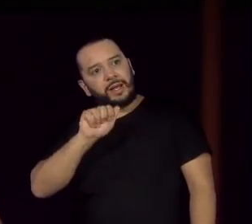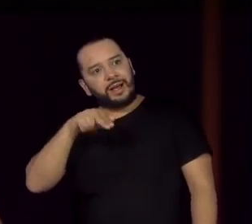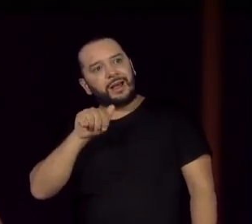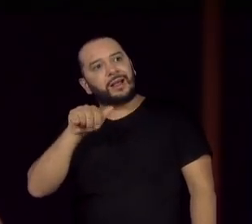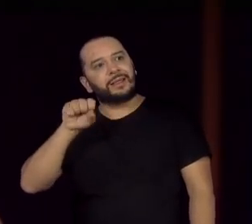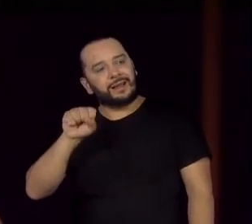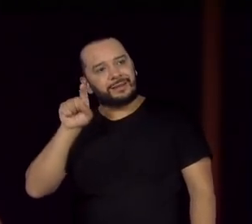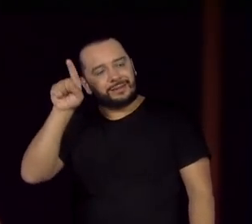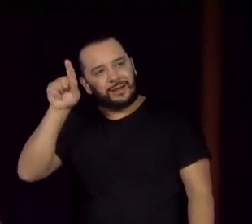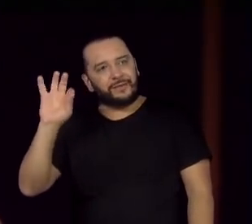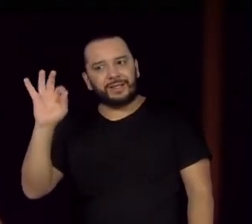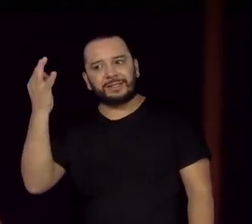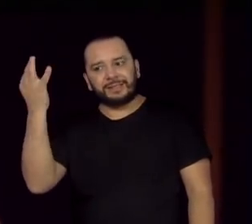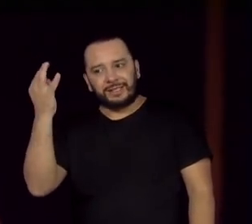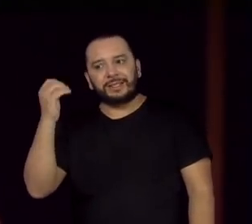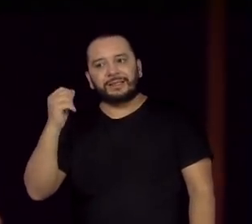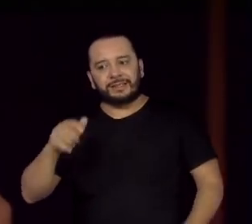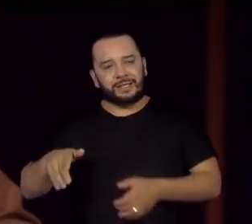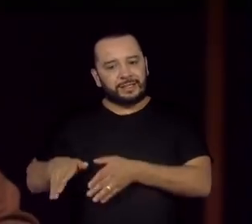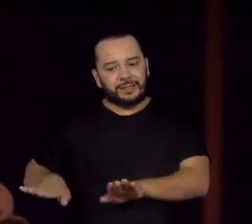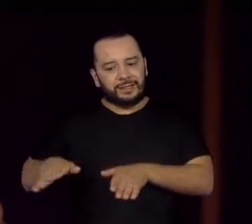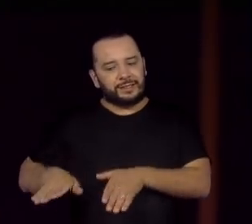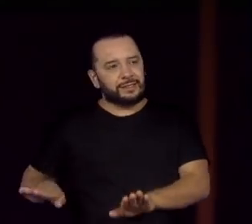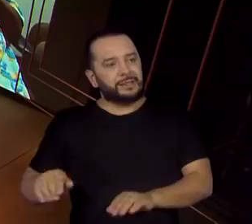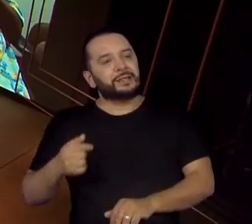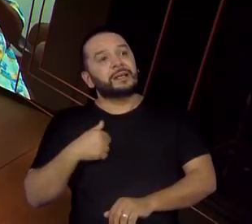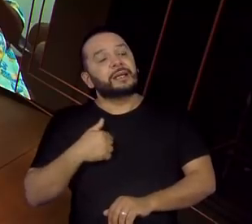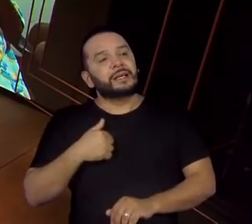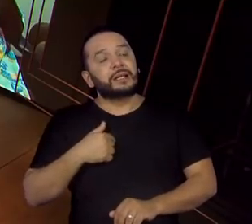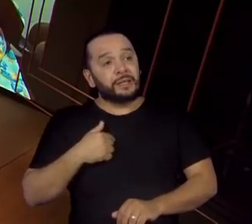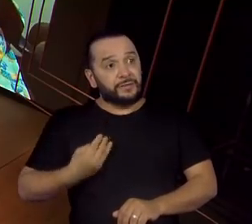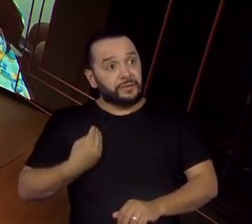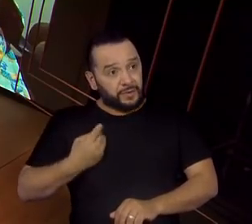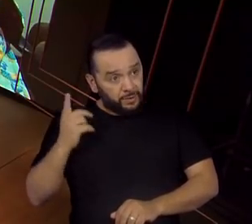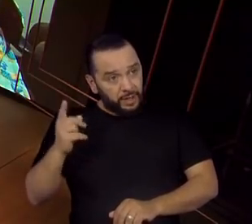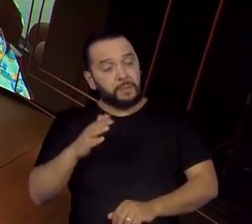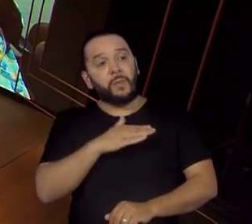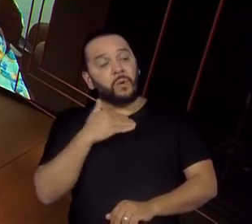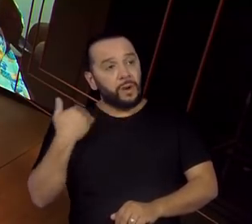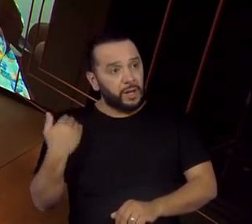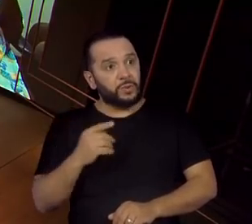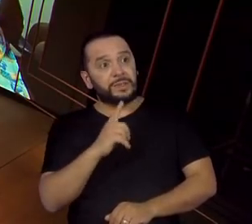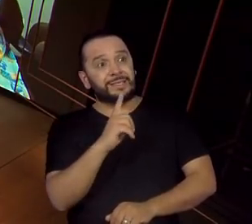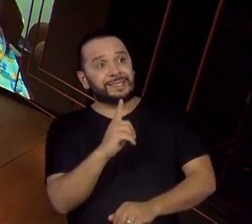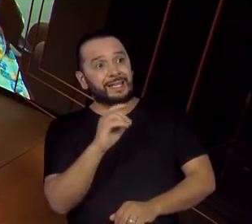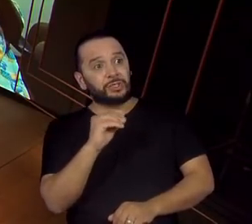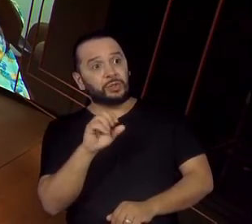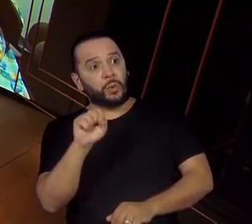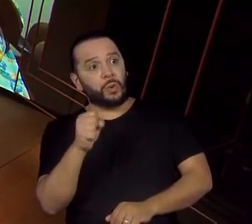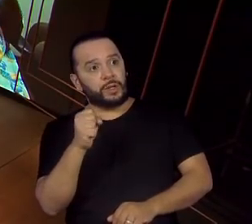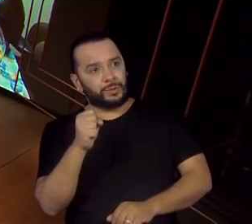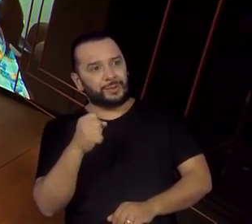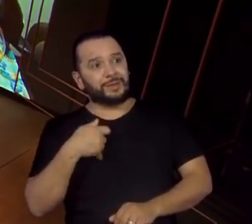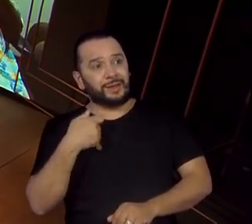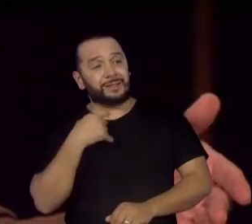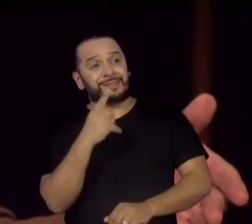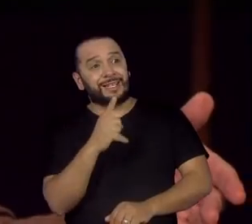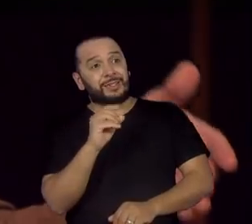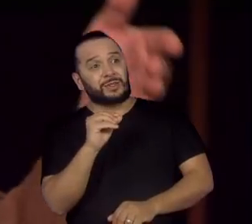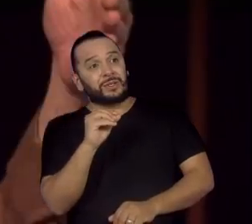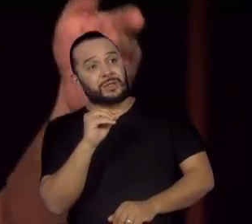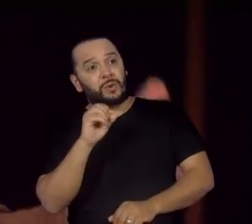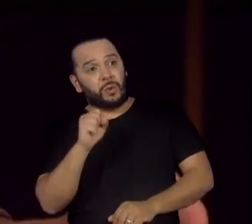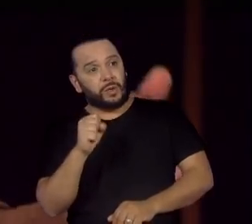108? 108. 108 anos de idade. 107 para 108. Você aí, na exuberância dos seus 91